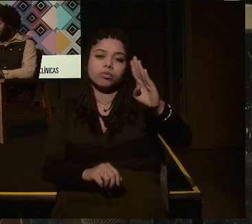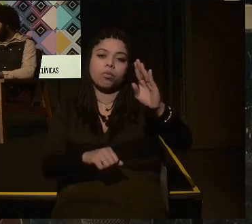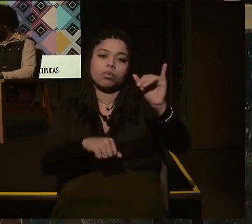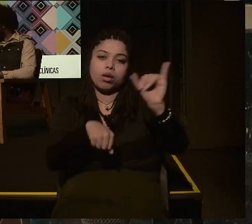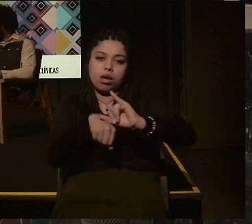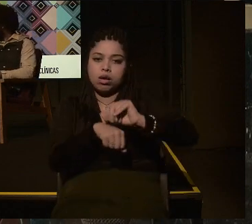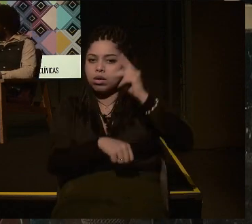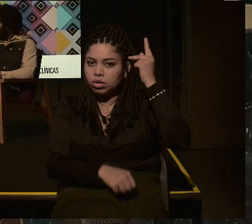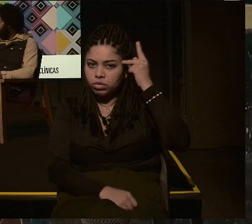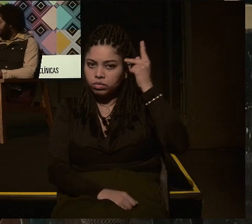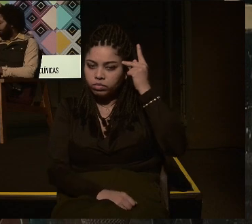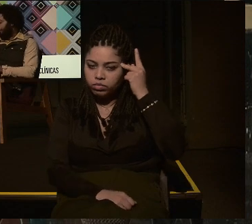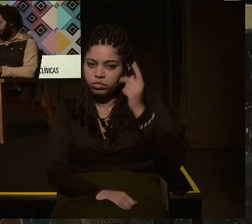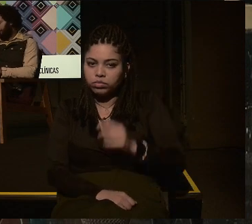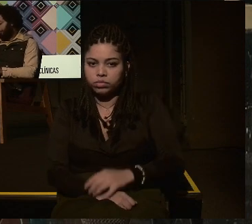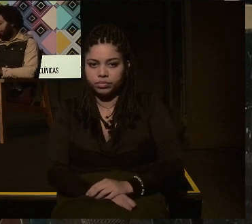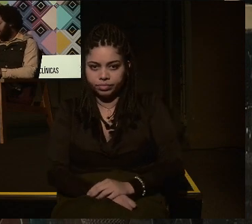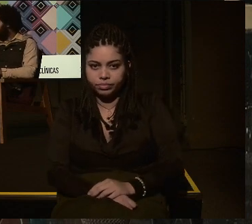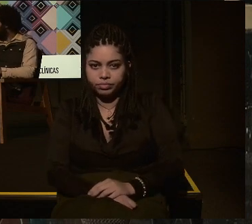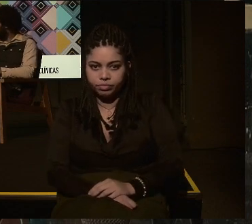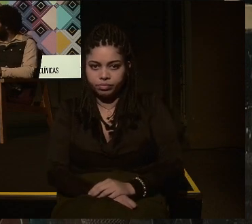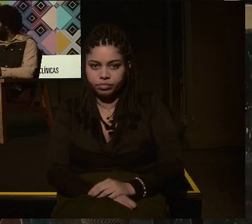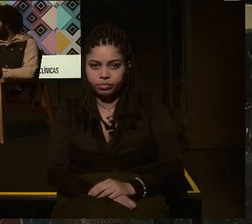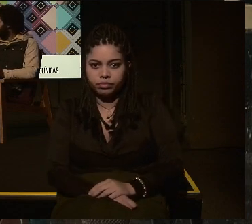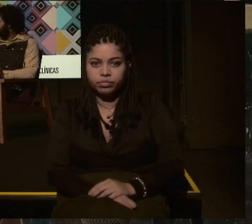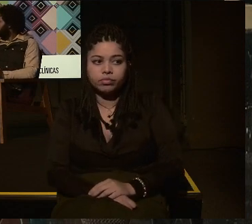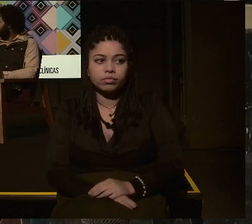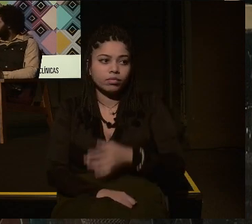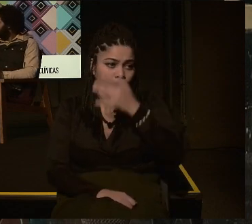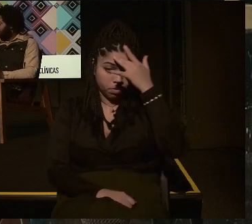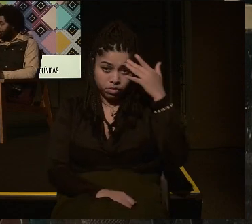vem se tornando empresa,